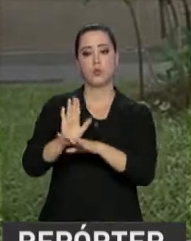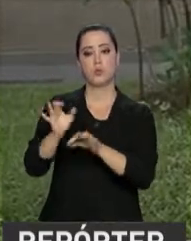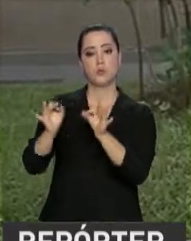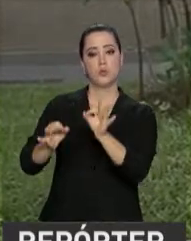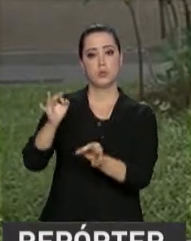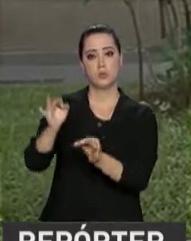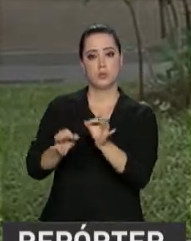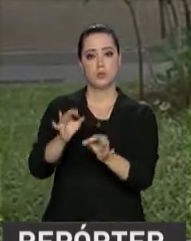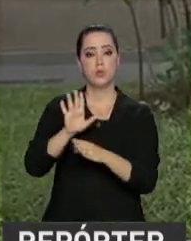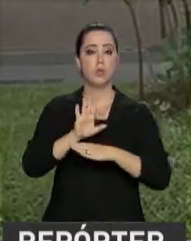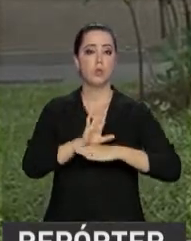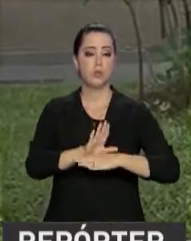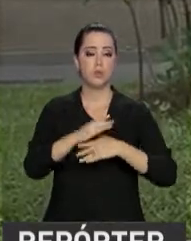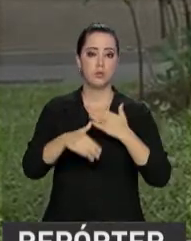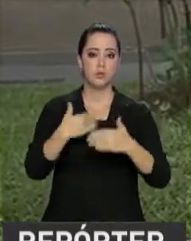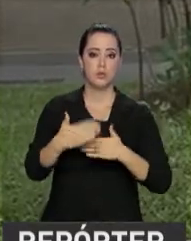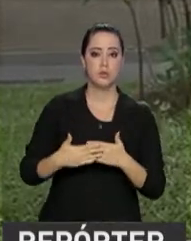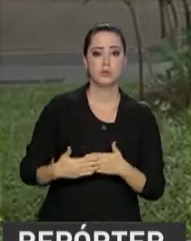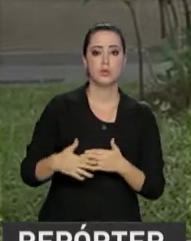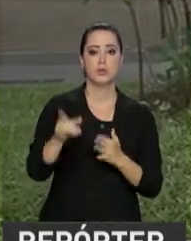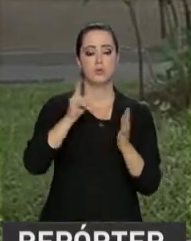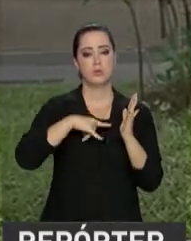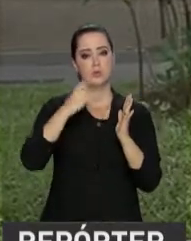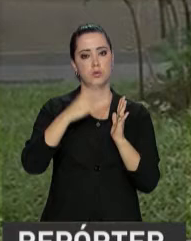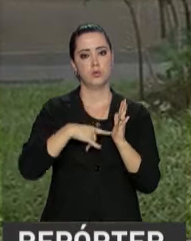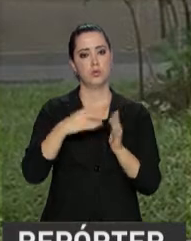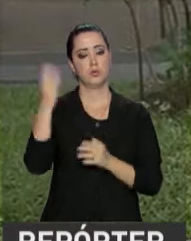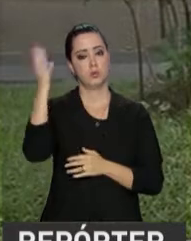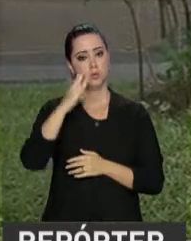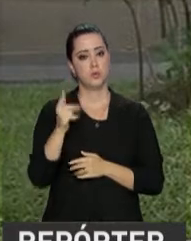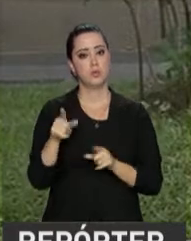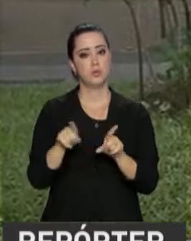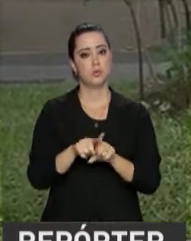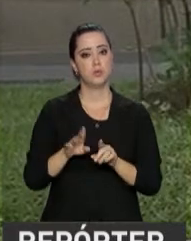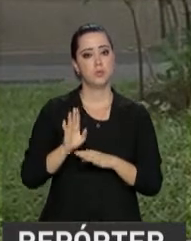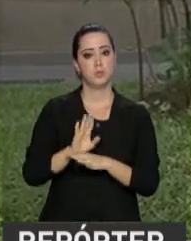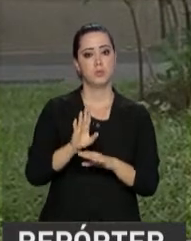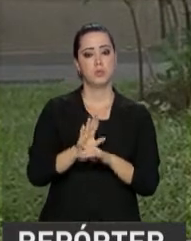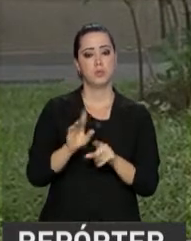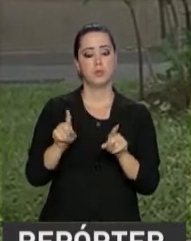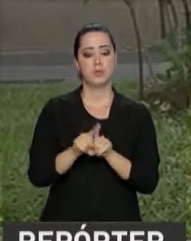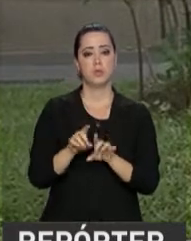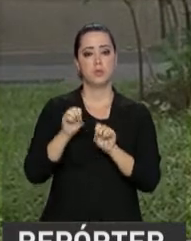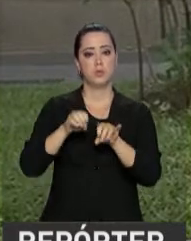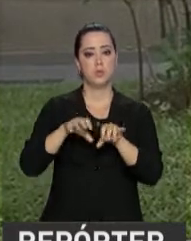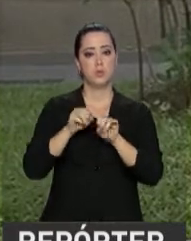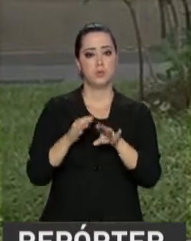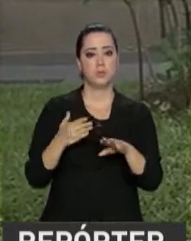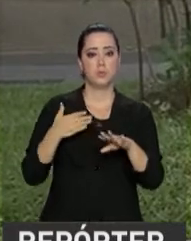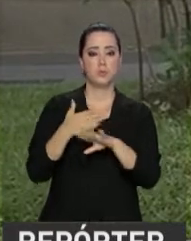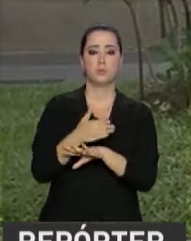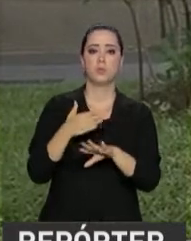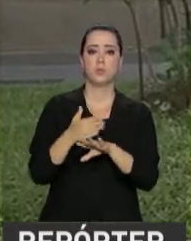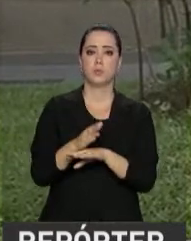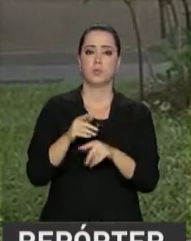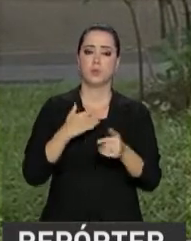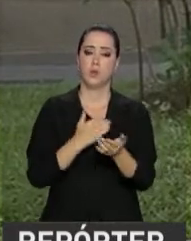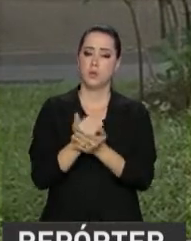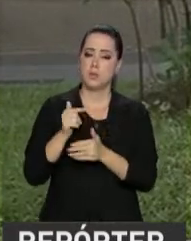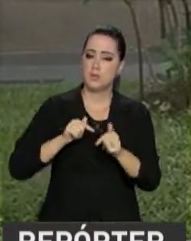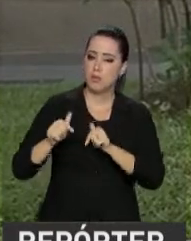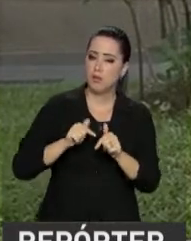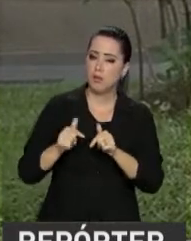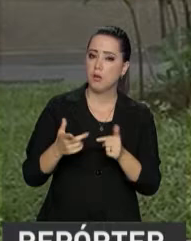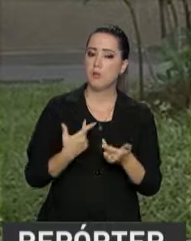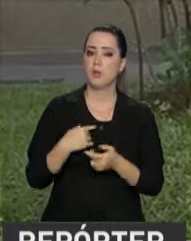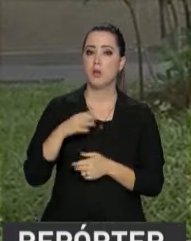jurídica e ajuda para conseguir os documentos brasileiros eles também recebem as orientações para entrar no mercado de trabalho e cursos